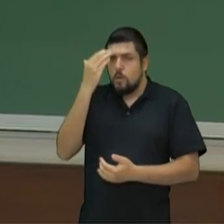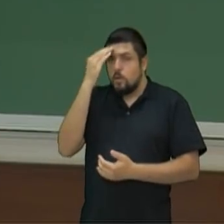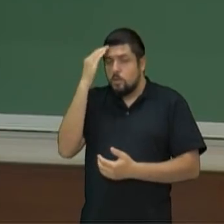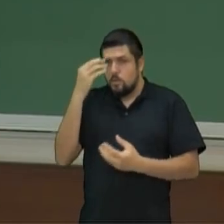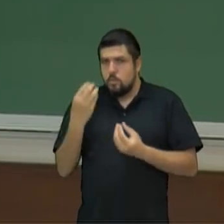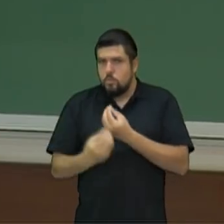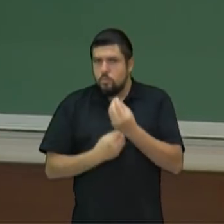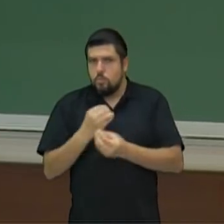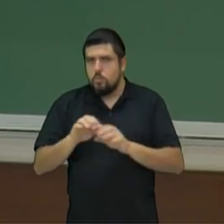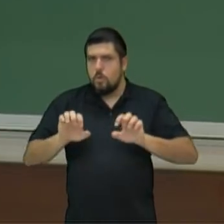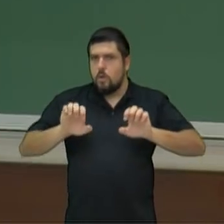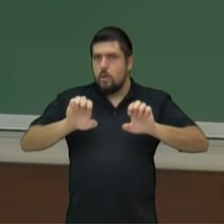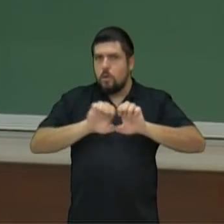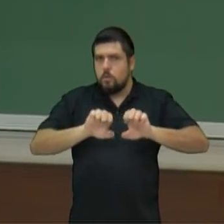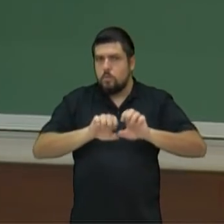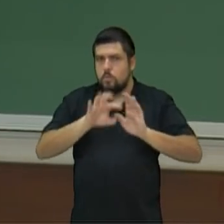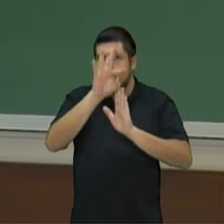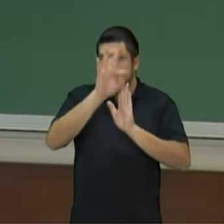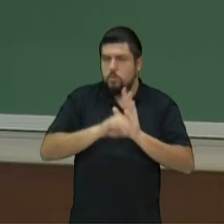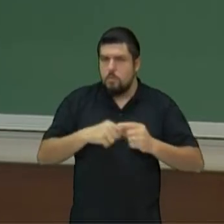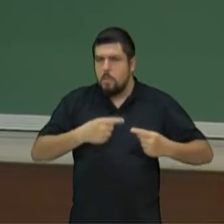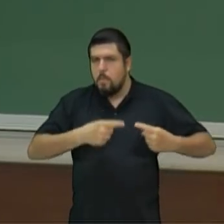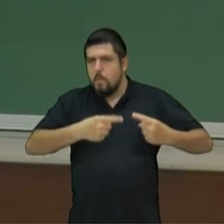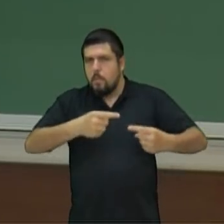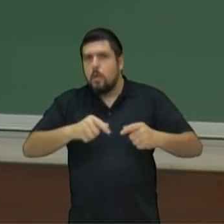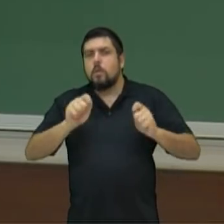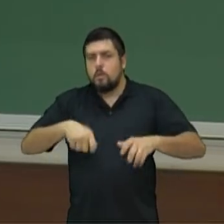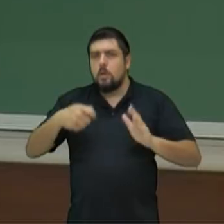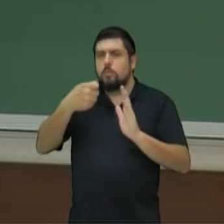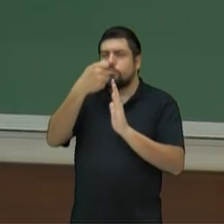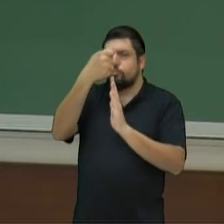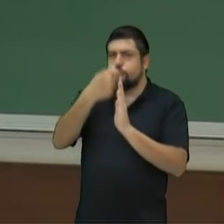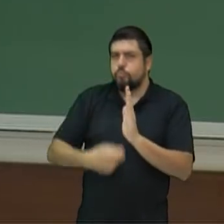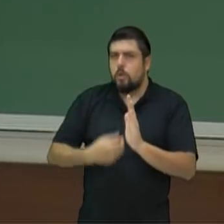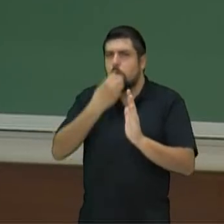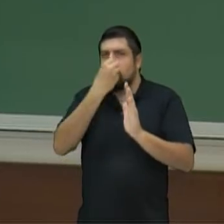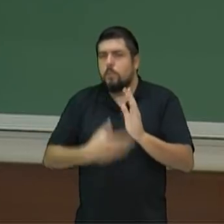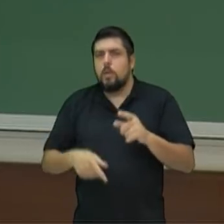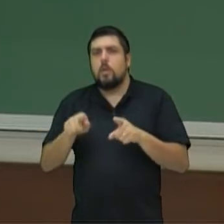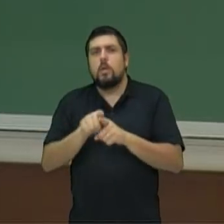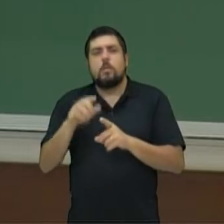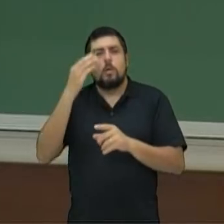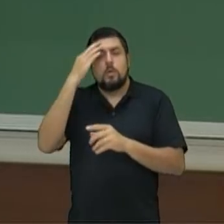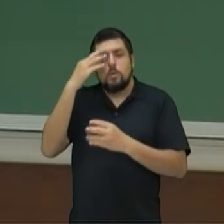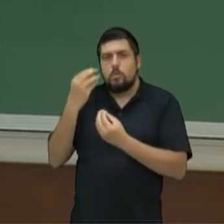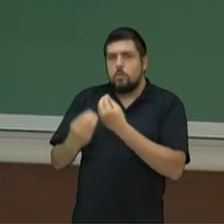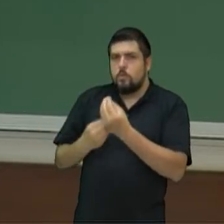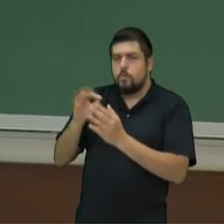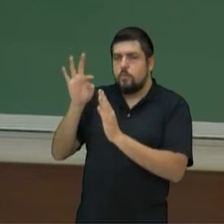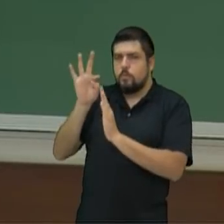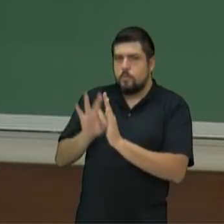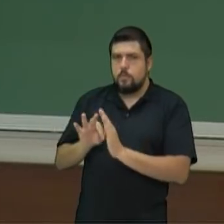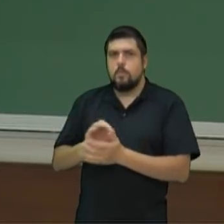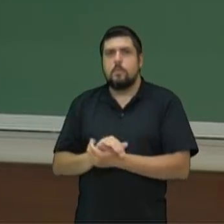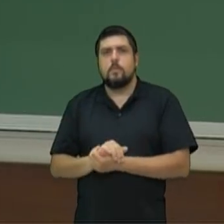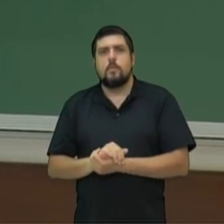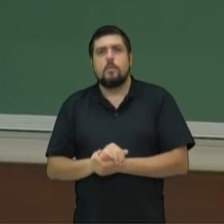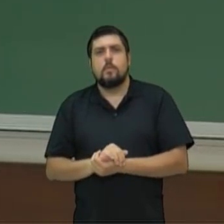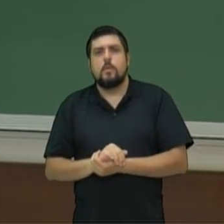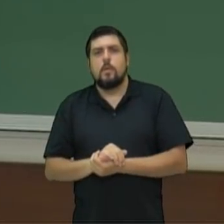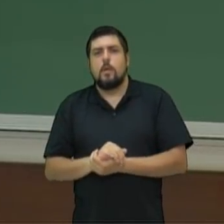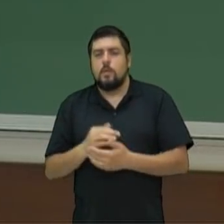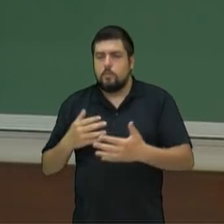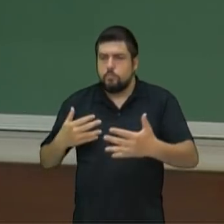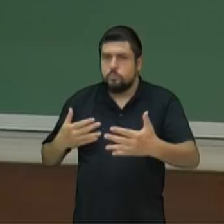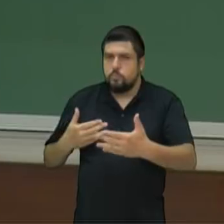estrutura do texto dissertativo argumentativo, vocês vão fazer uma boa redação ou vão entender um bom texto dissertativo. Então, essas são as coisas que nós